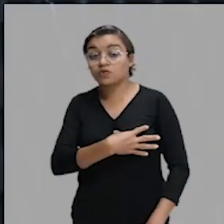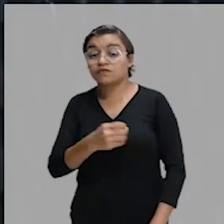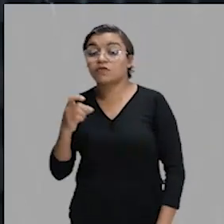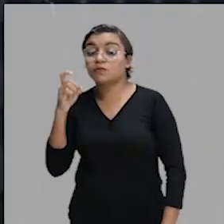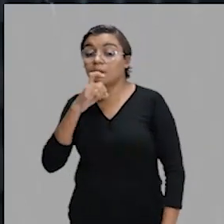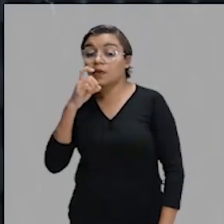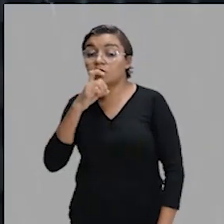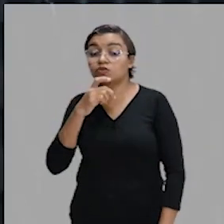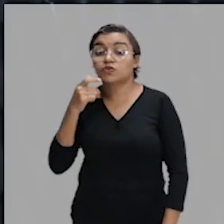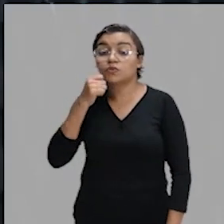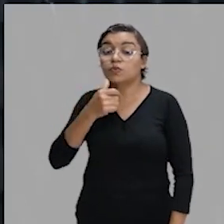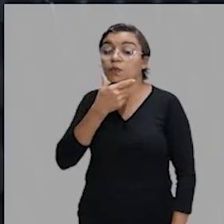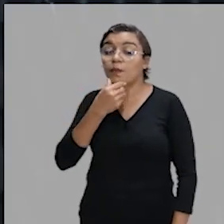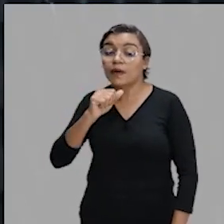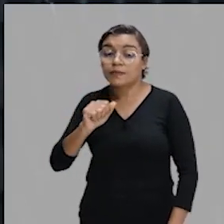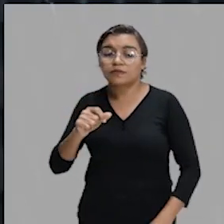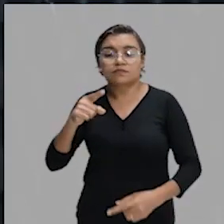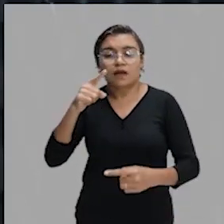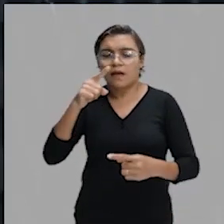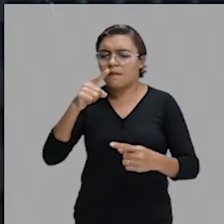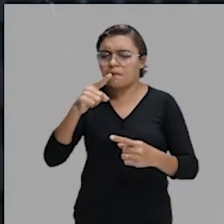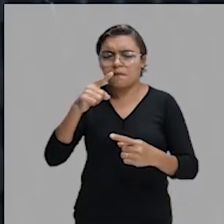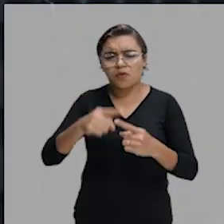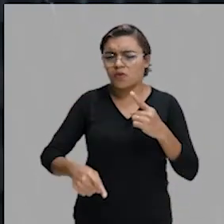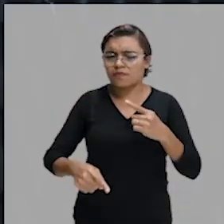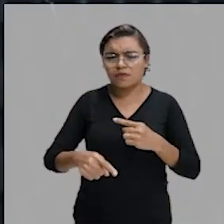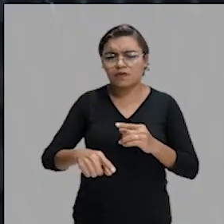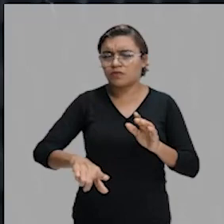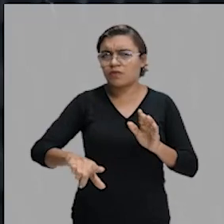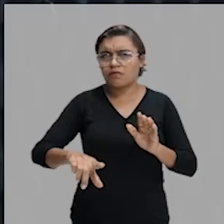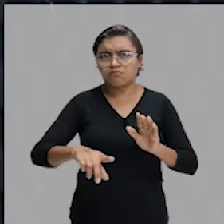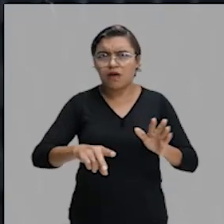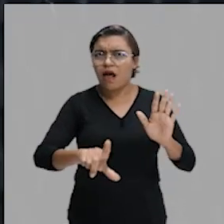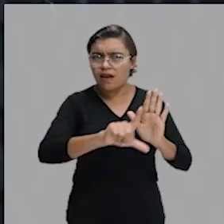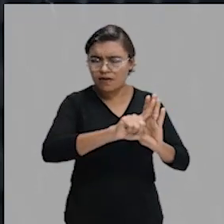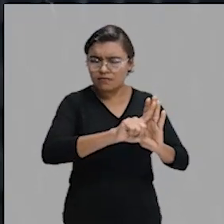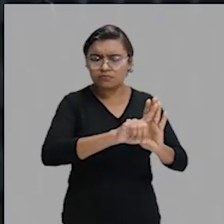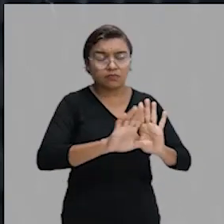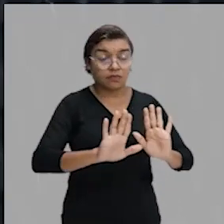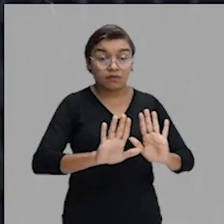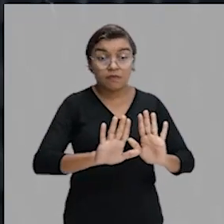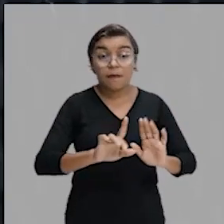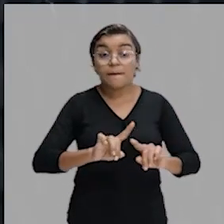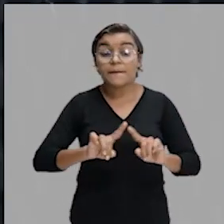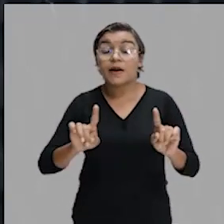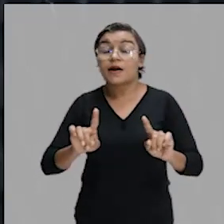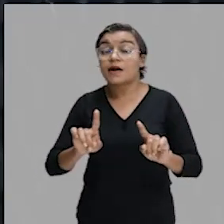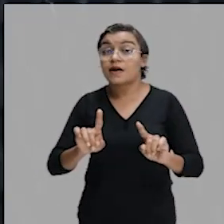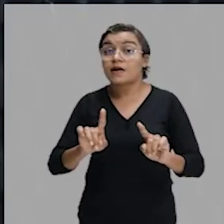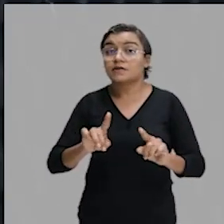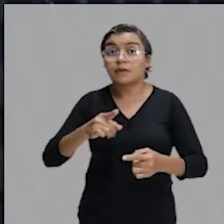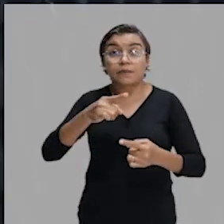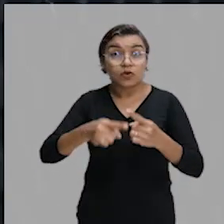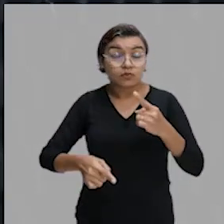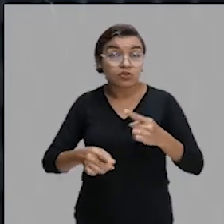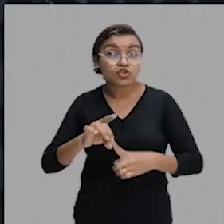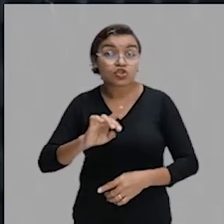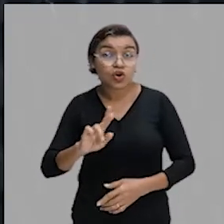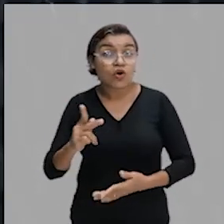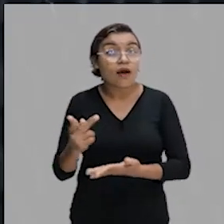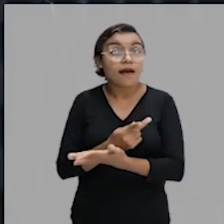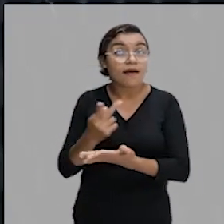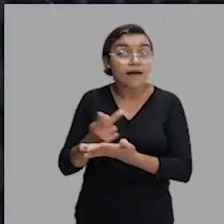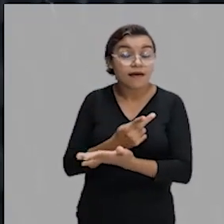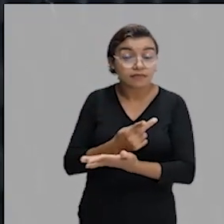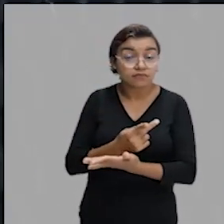ser legalmente proibido, certo? Mas, quando você pega a primeira, proíbe legalmente apenas o que é moralmente incorreto. Então,